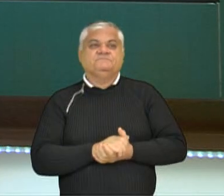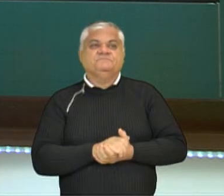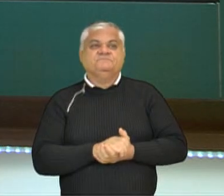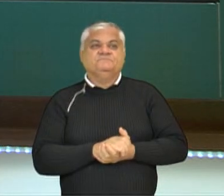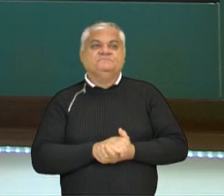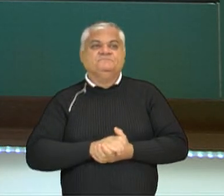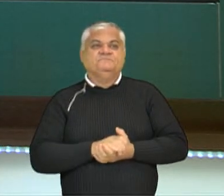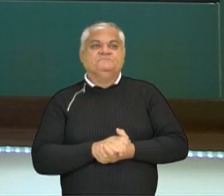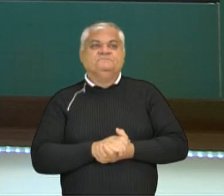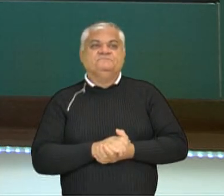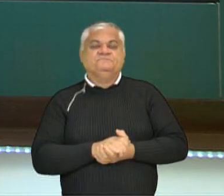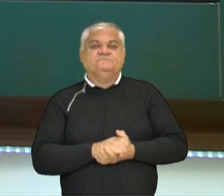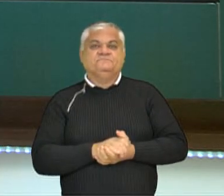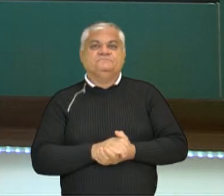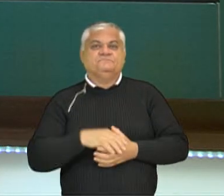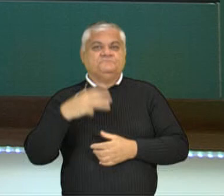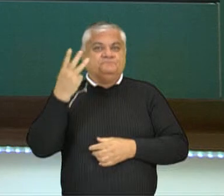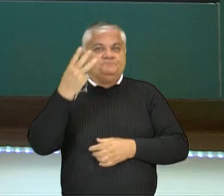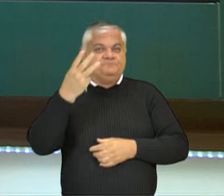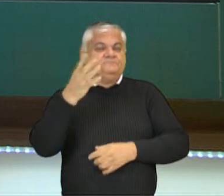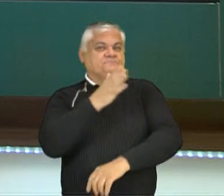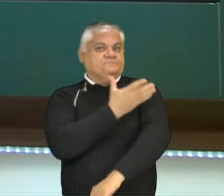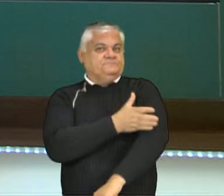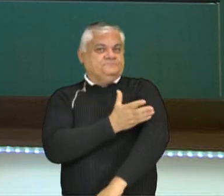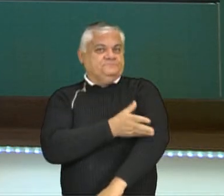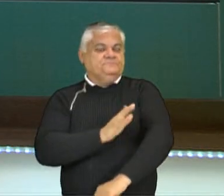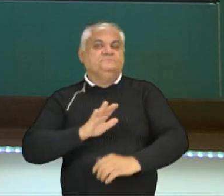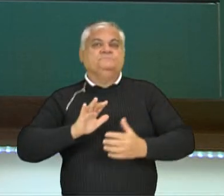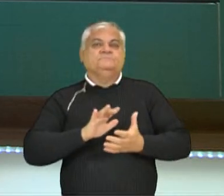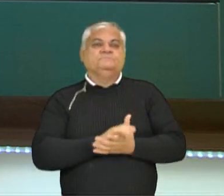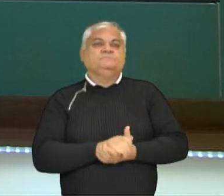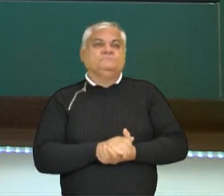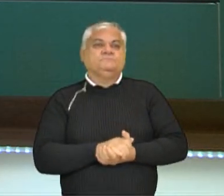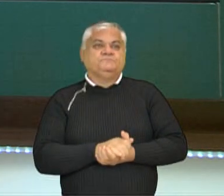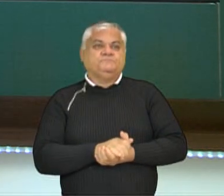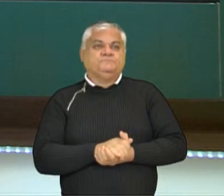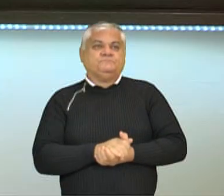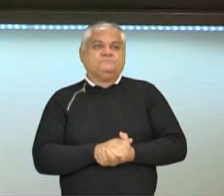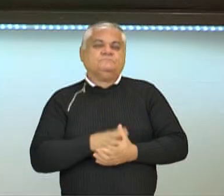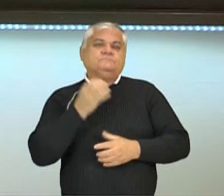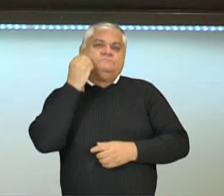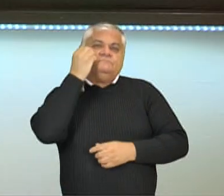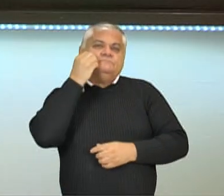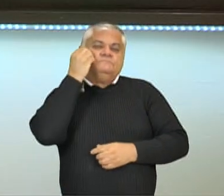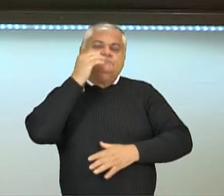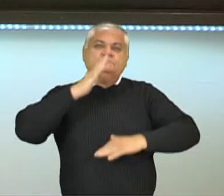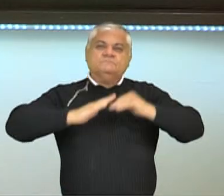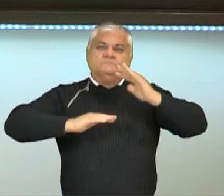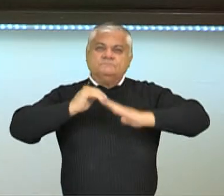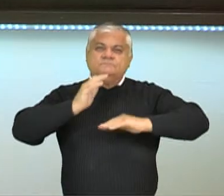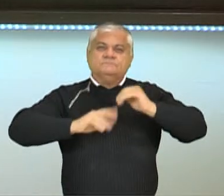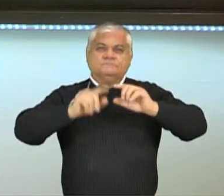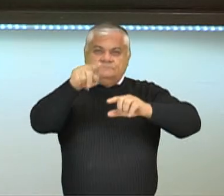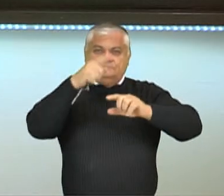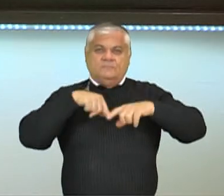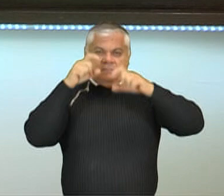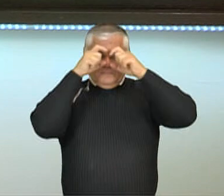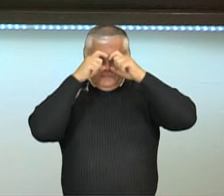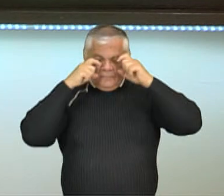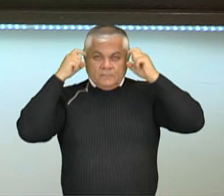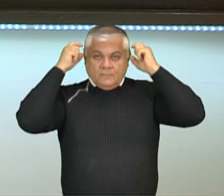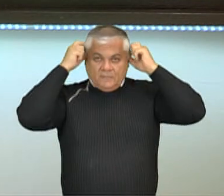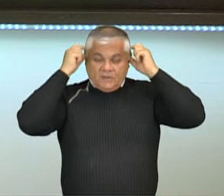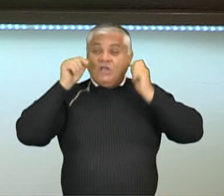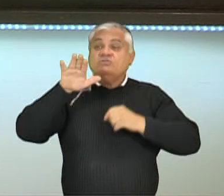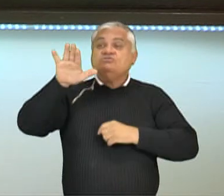auditivo. E chegamos no nosso terceiro e último exercício. Experimente praticar essa atividade de olhos vendados.